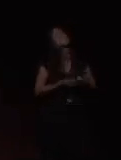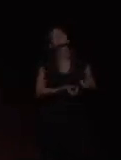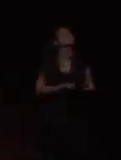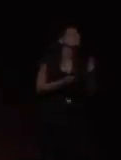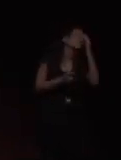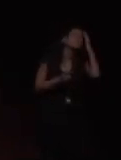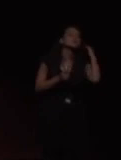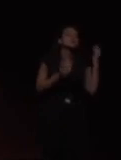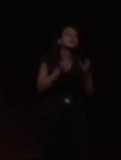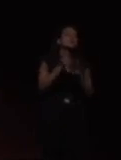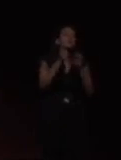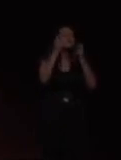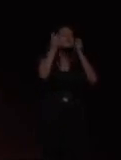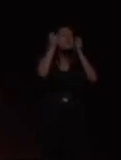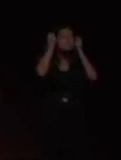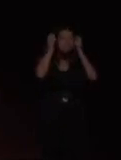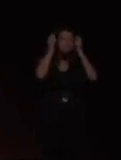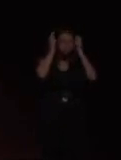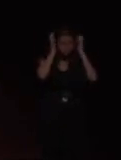Sim, claro.